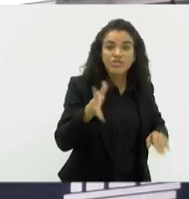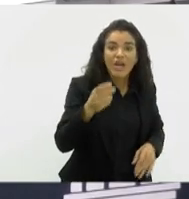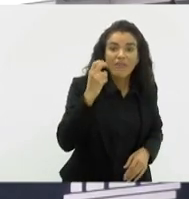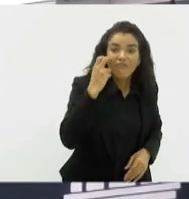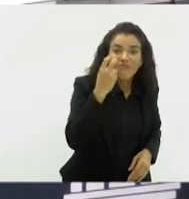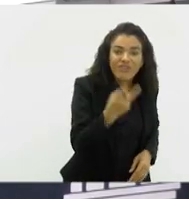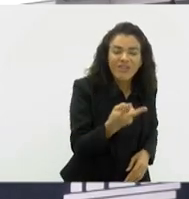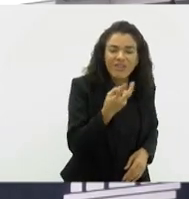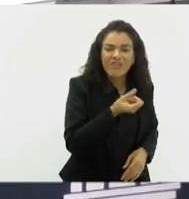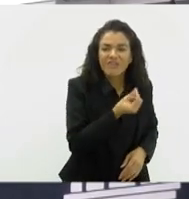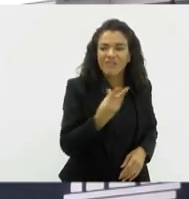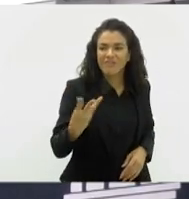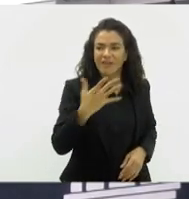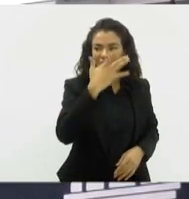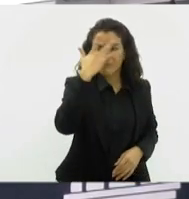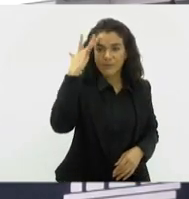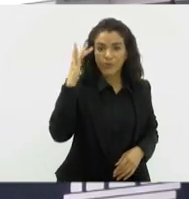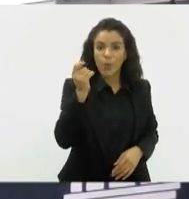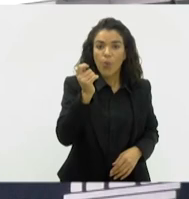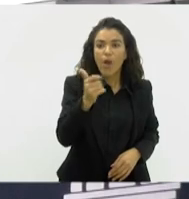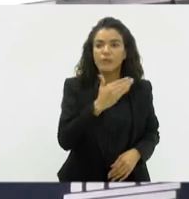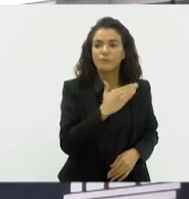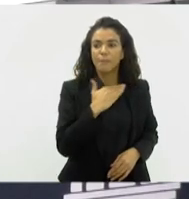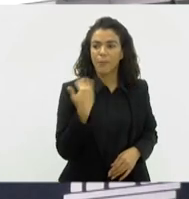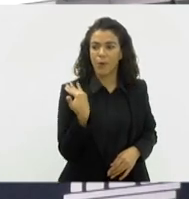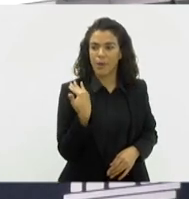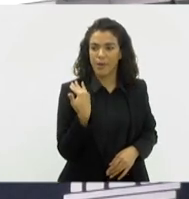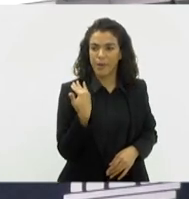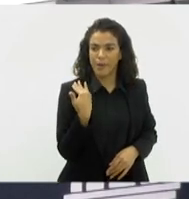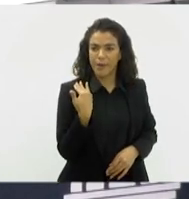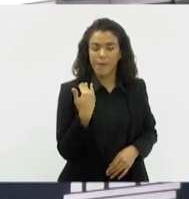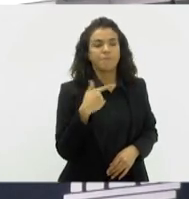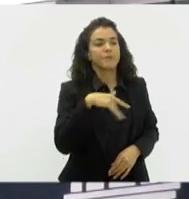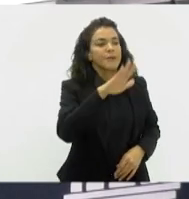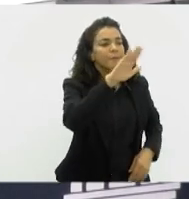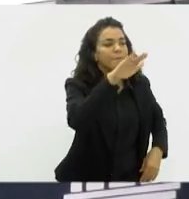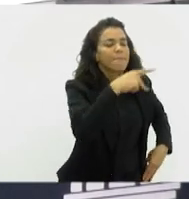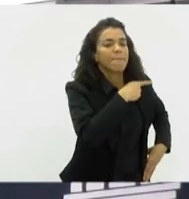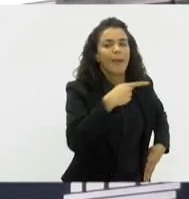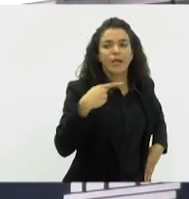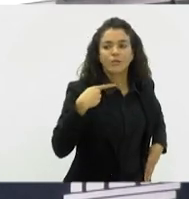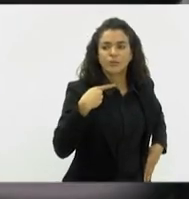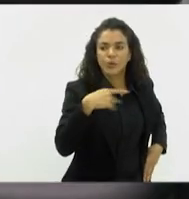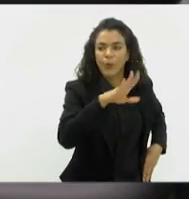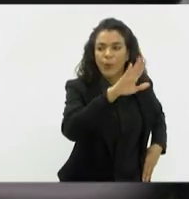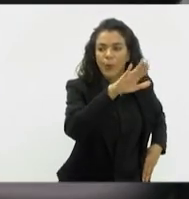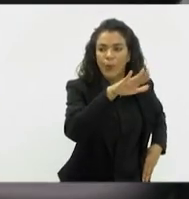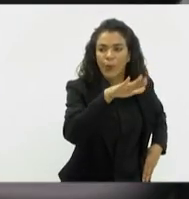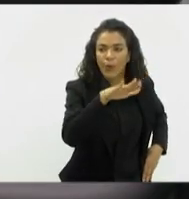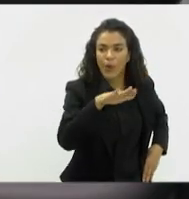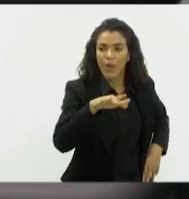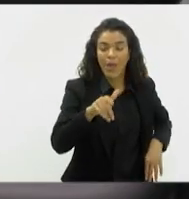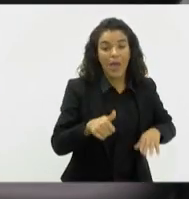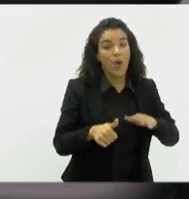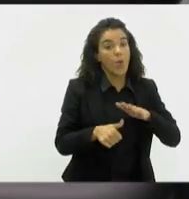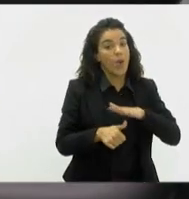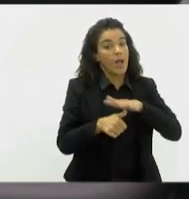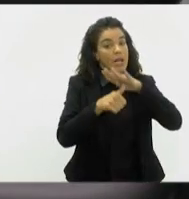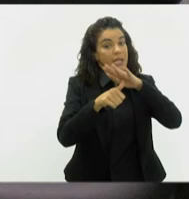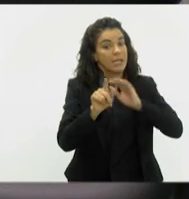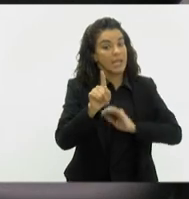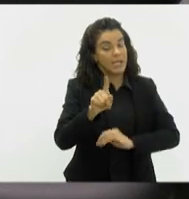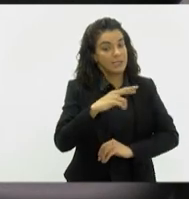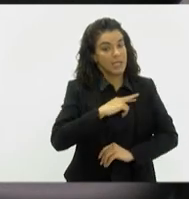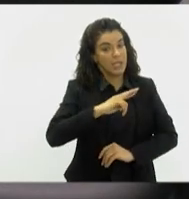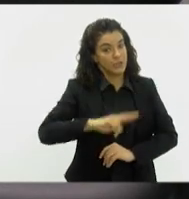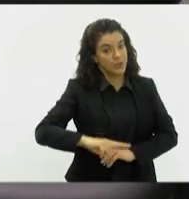ver relatos de pessoas que estavam para morrer. Alguém foi lá, pediu para chamar o pastor falou... Uma liderança religiosa é mais respeitada que um